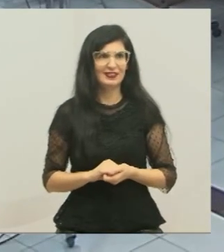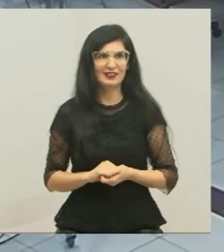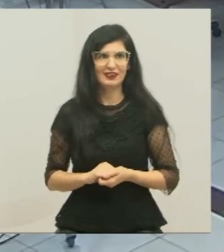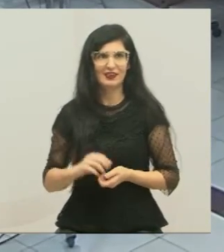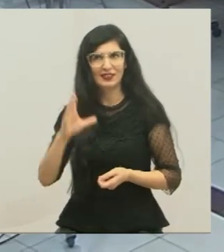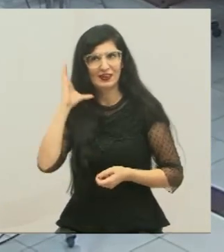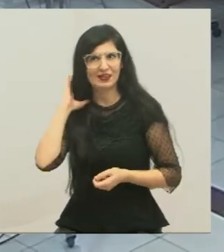G1